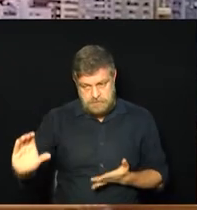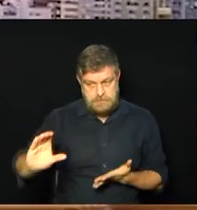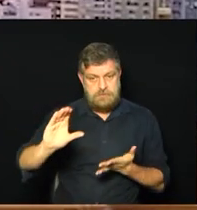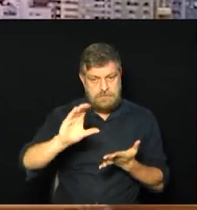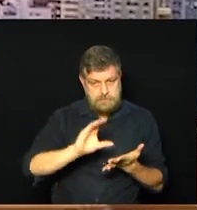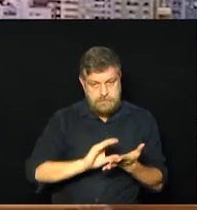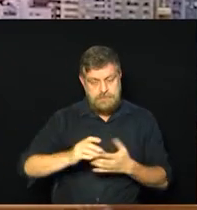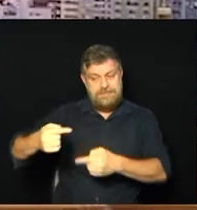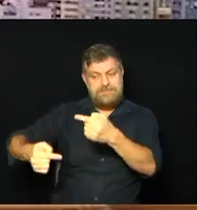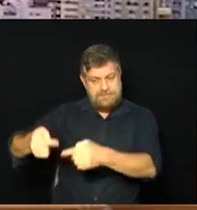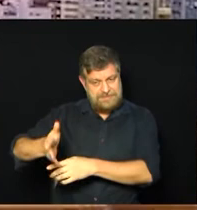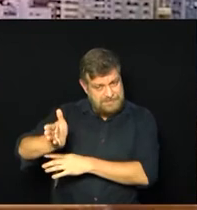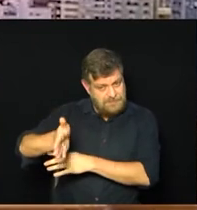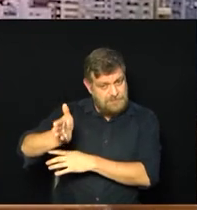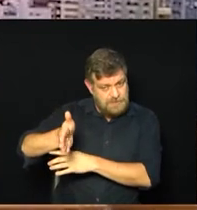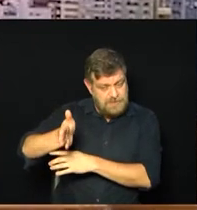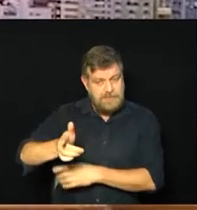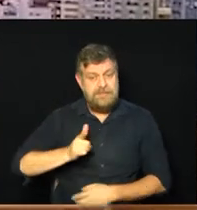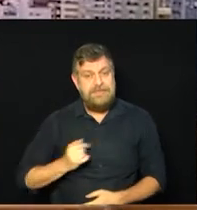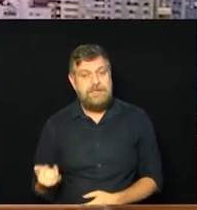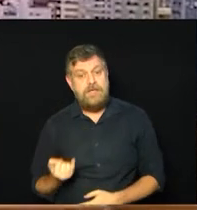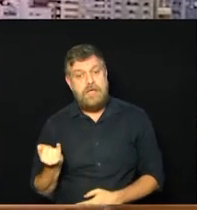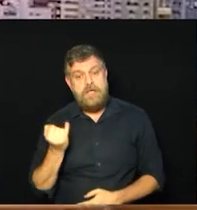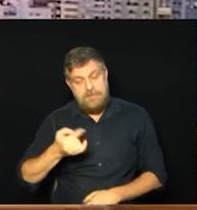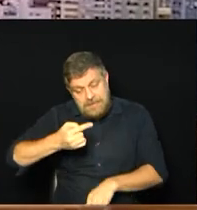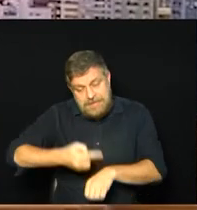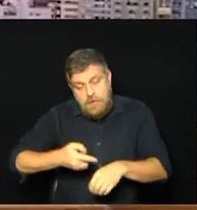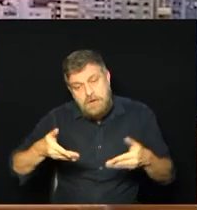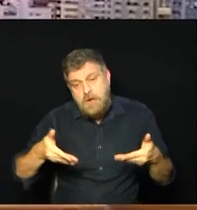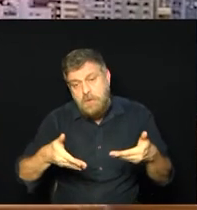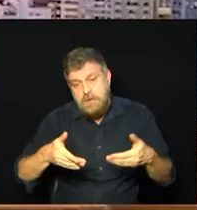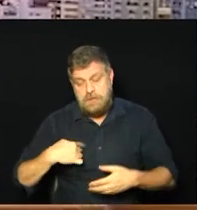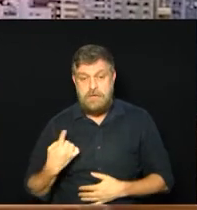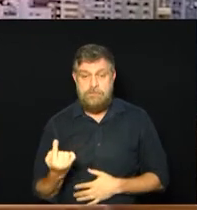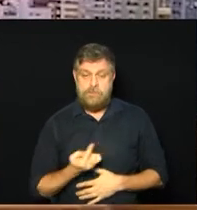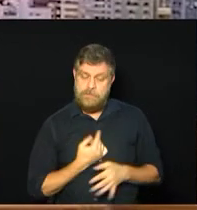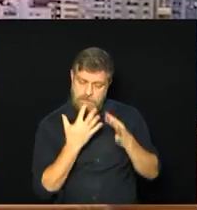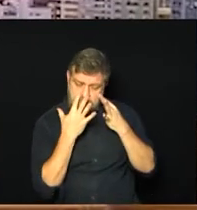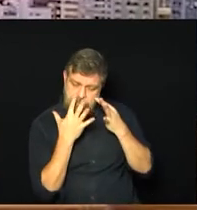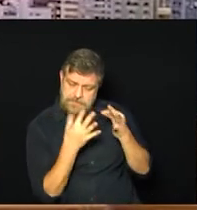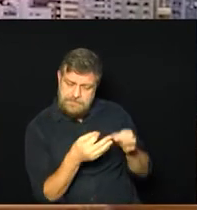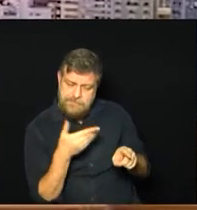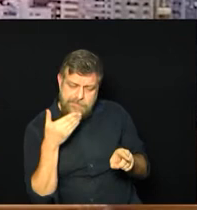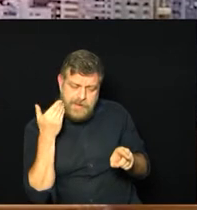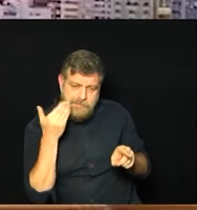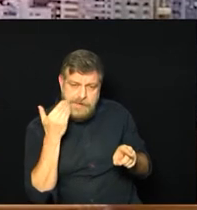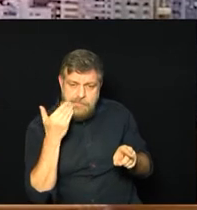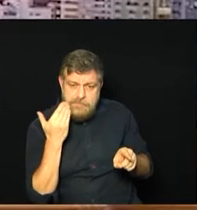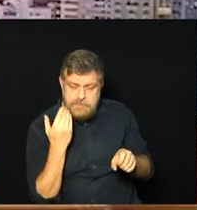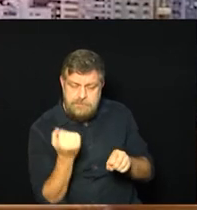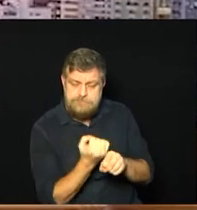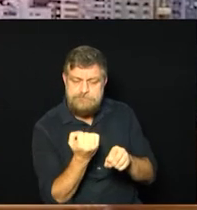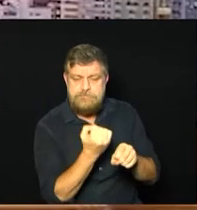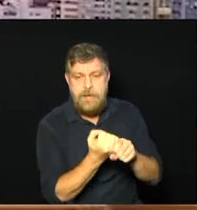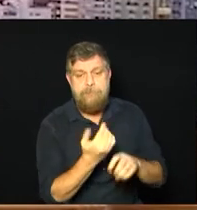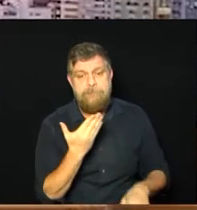em discussão. O que é importante nesse momento, pelo que nós observamos, essa obra ela é de maior